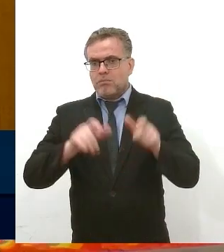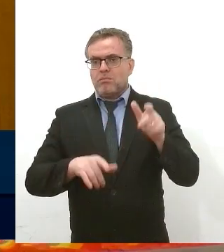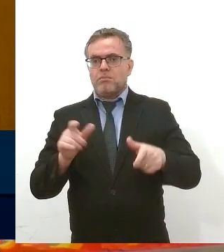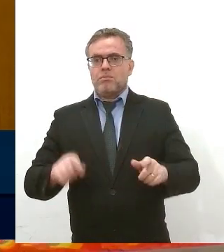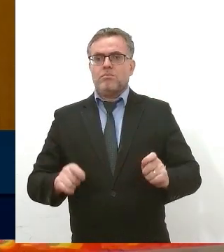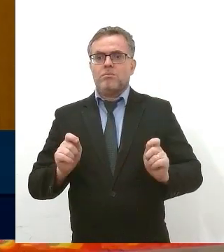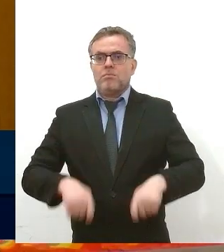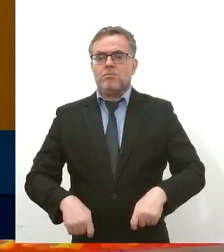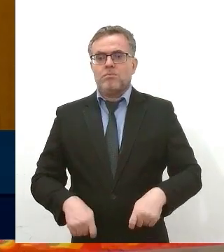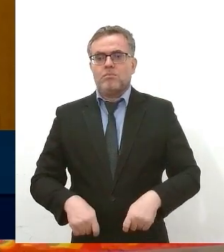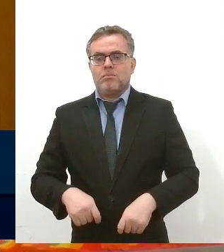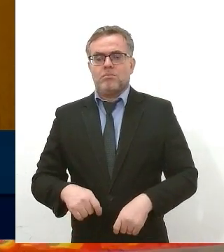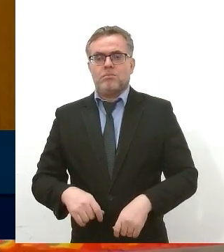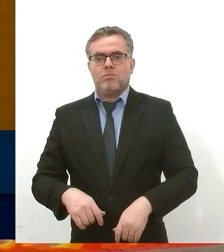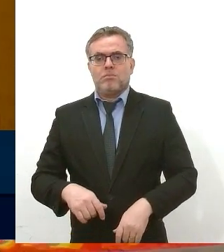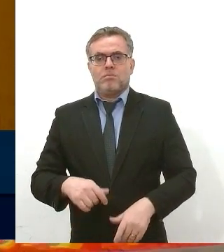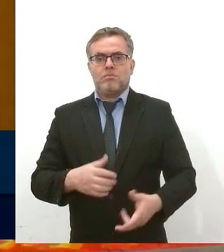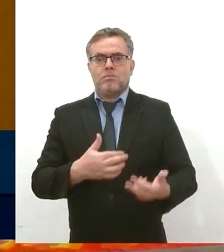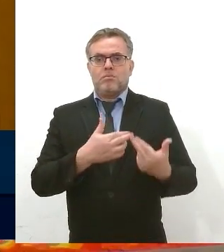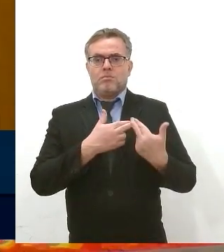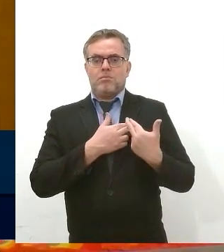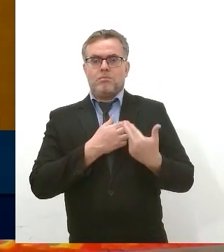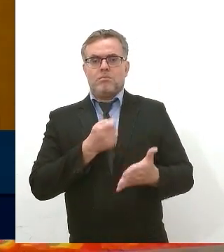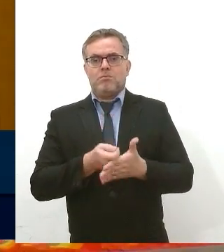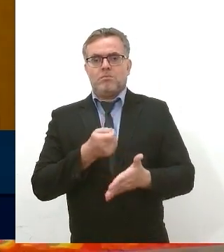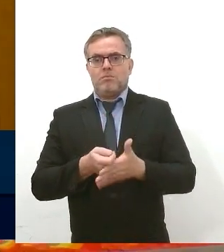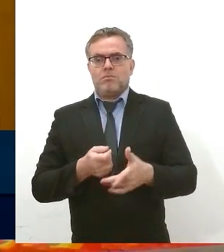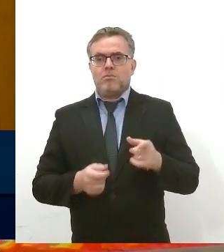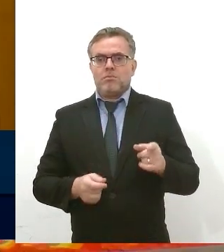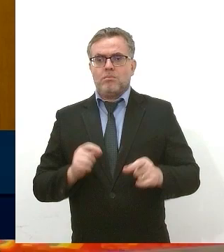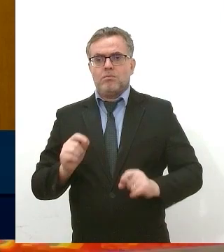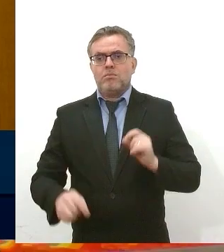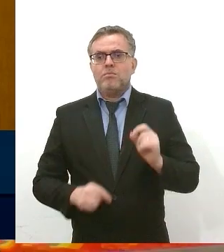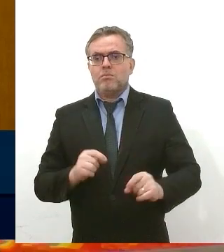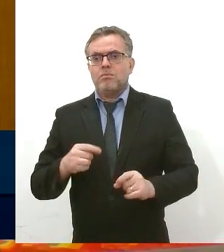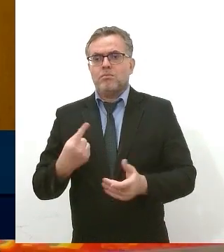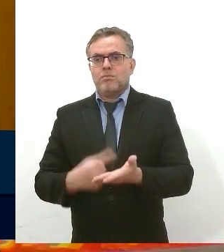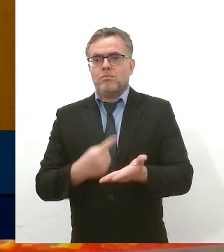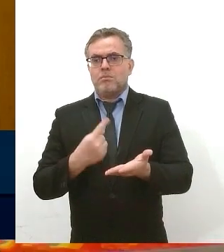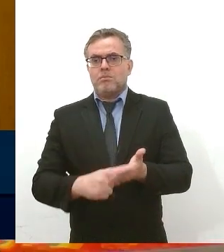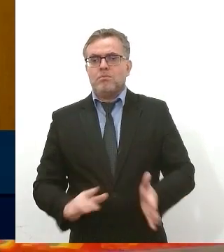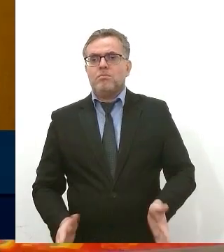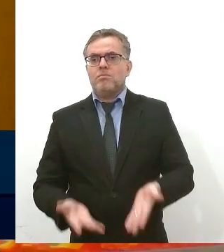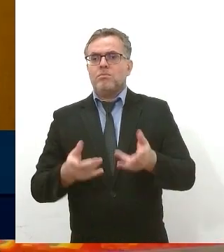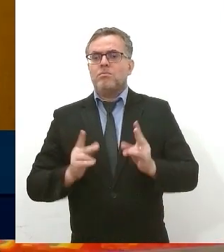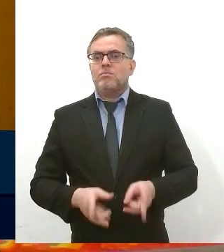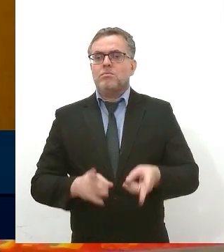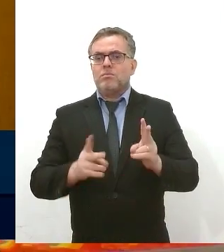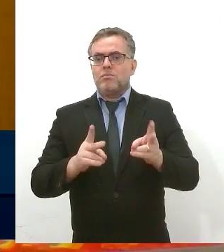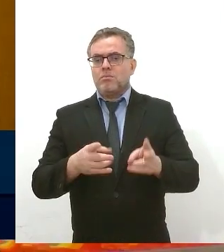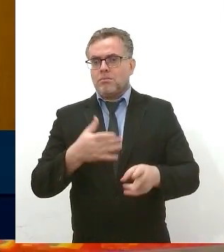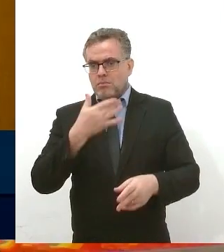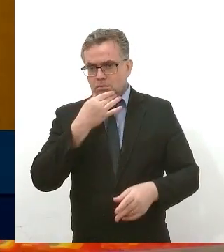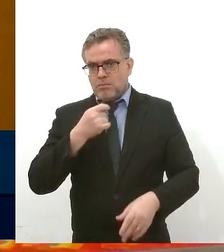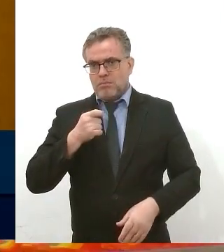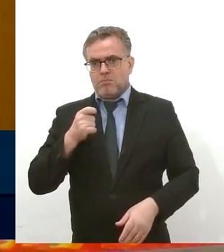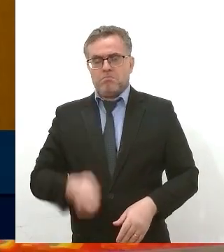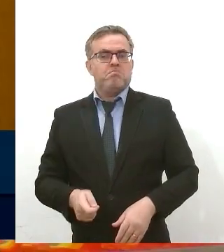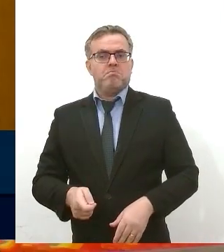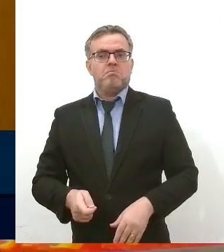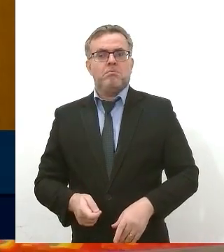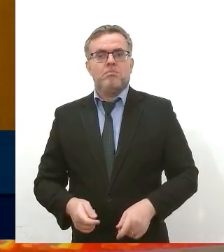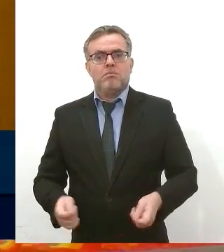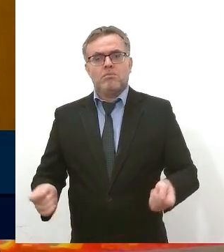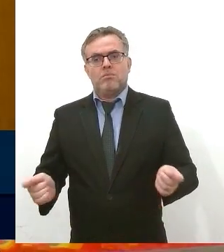Ao contrário, né? Vai criar ainda mais homens achando que garantir segurança